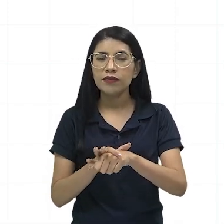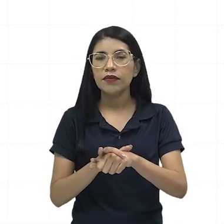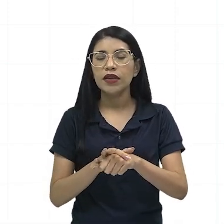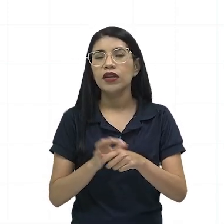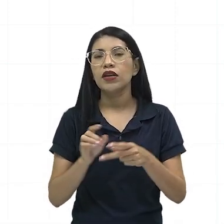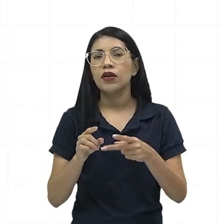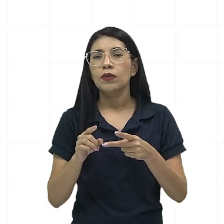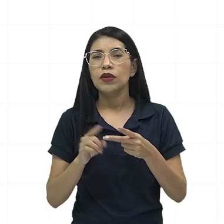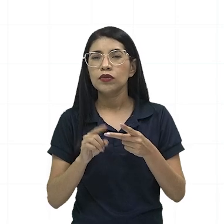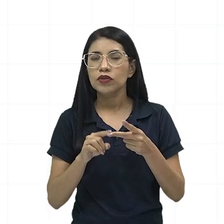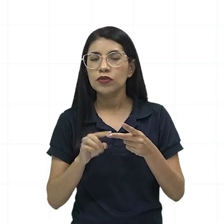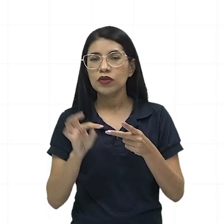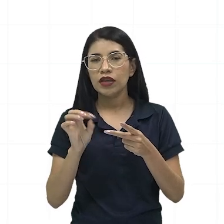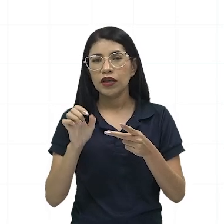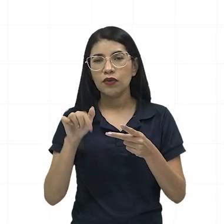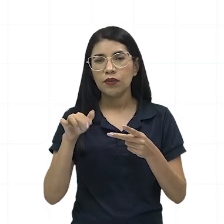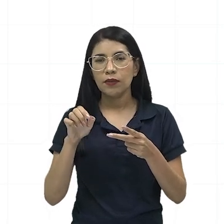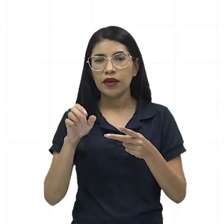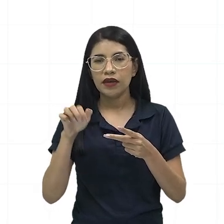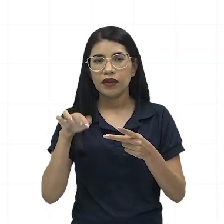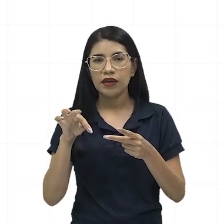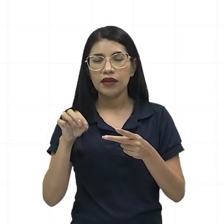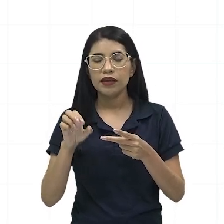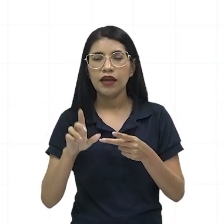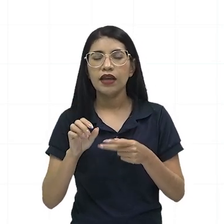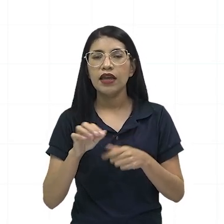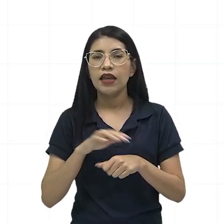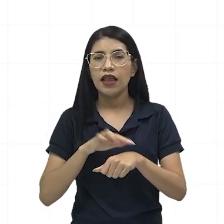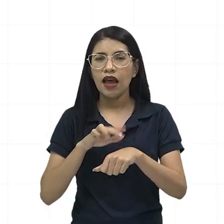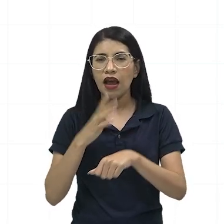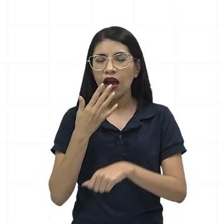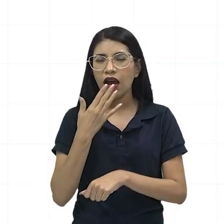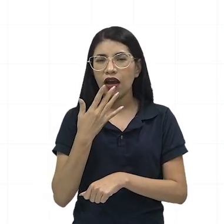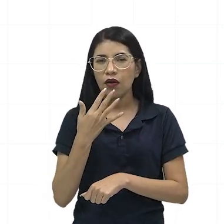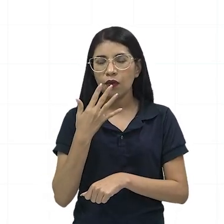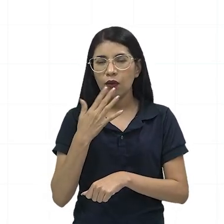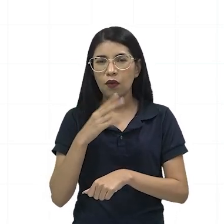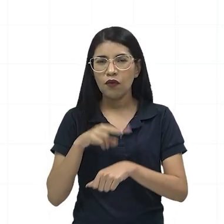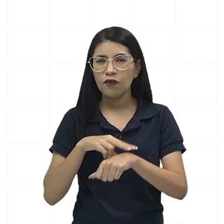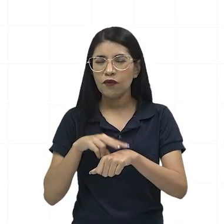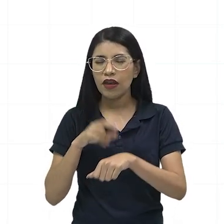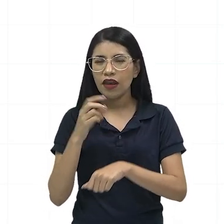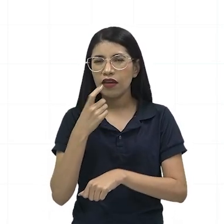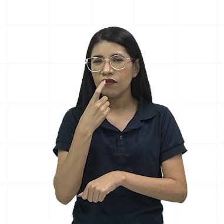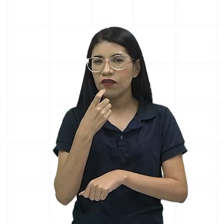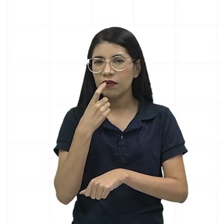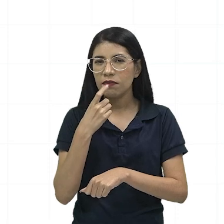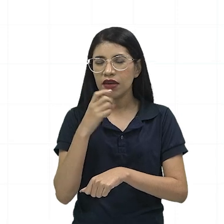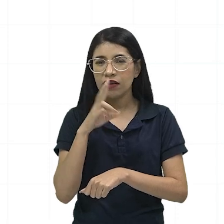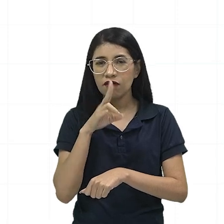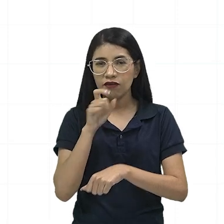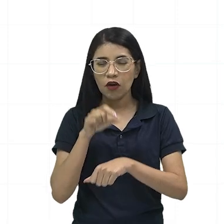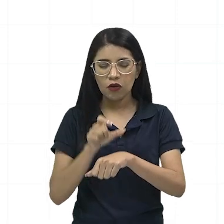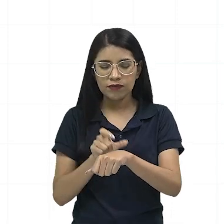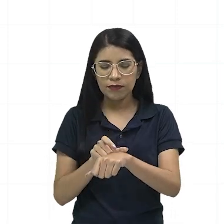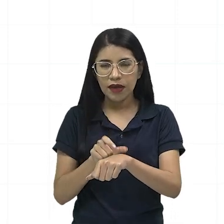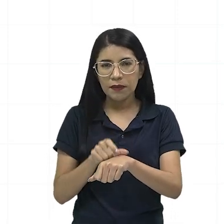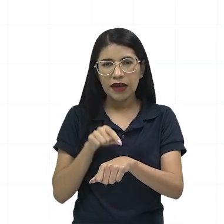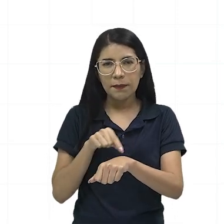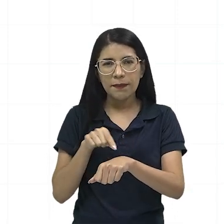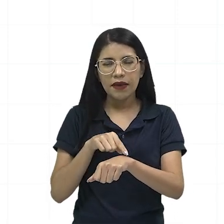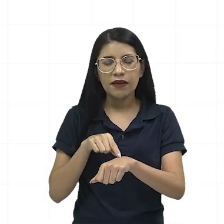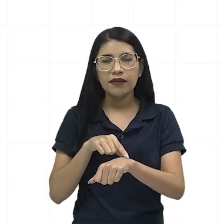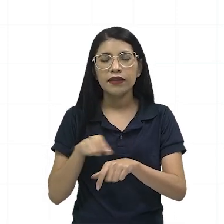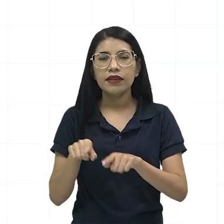leishmaniose tegumentar, elas são avermelhadas, então percebam aí que elas são bem vermelhas, né? E elas